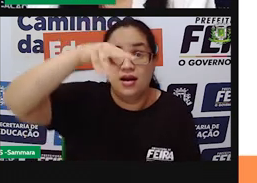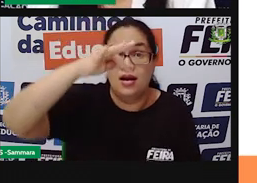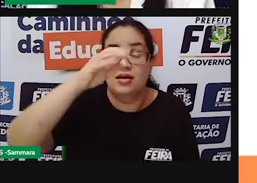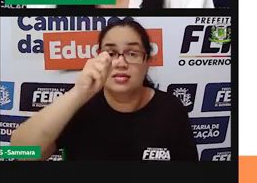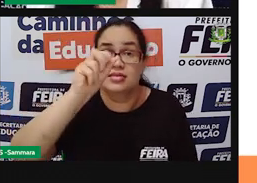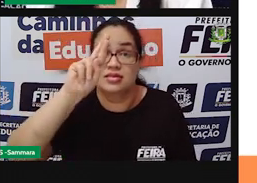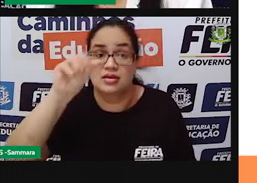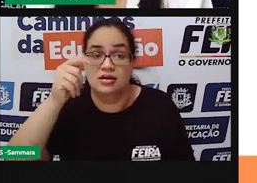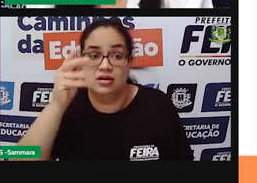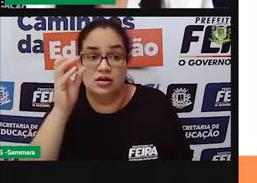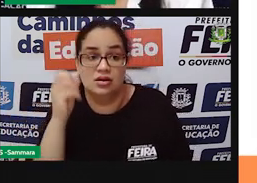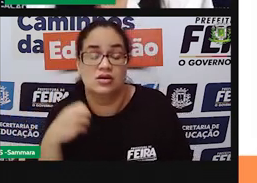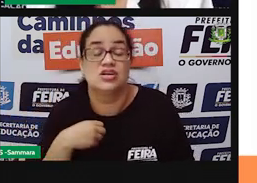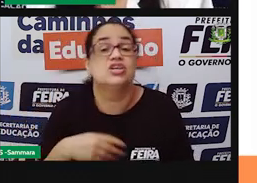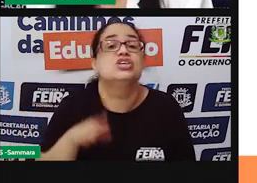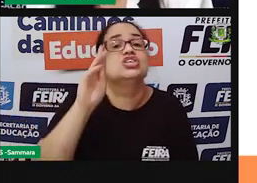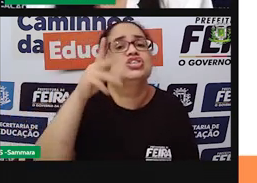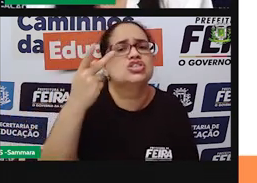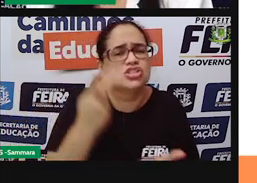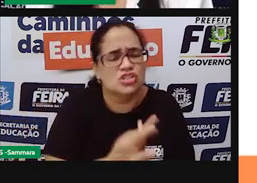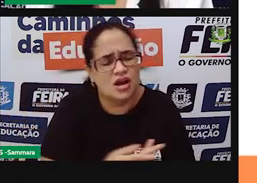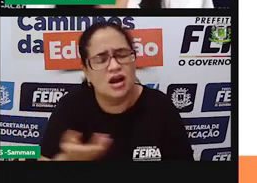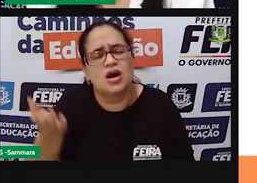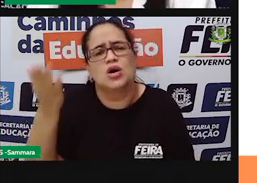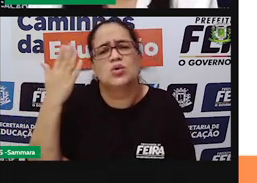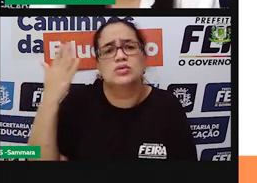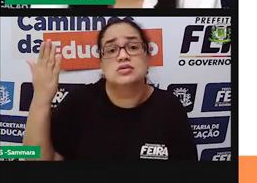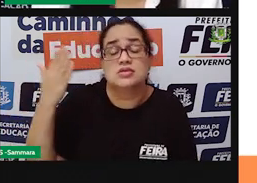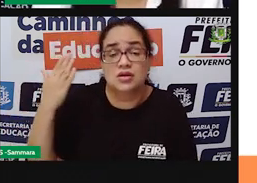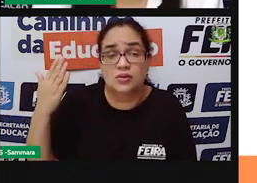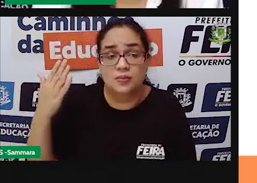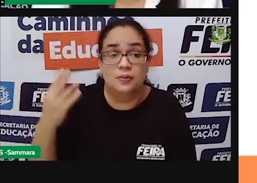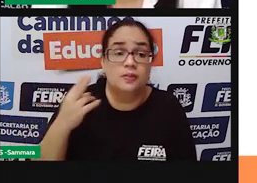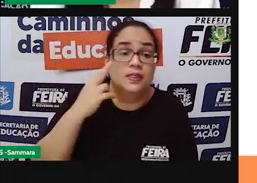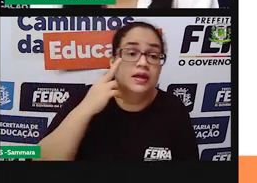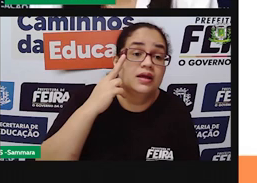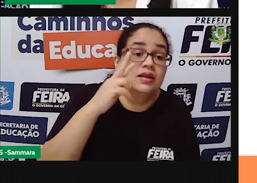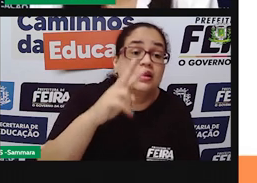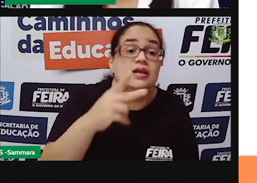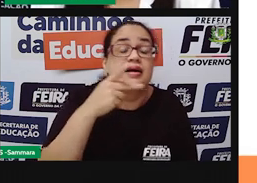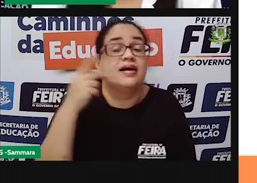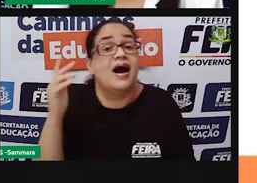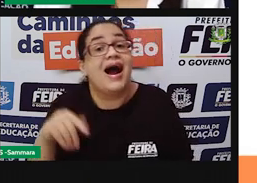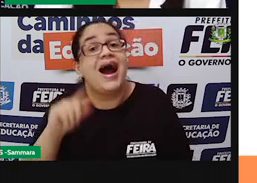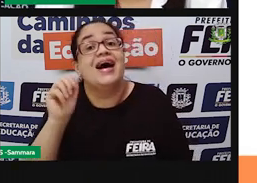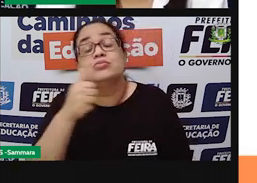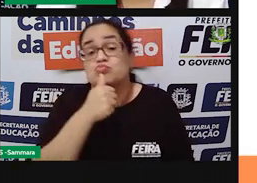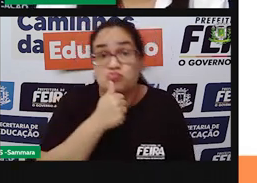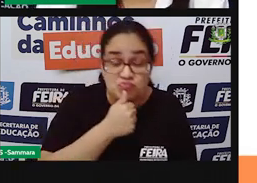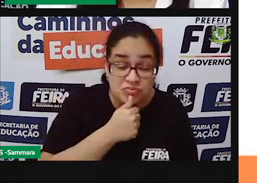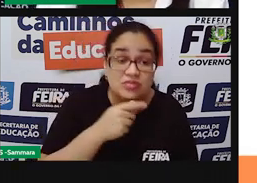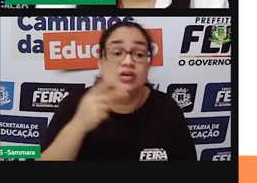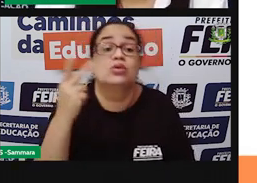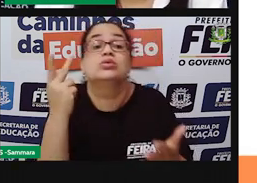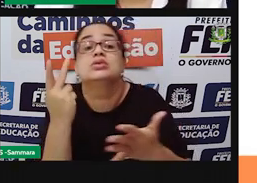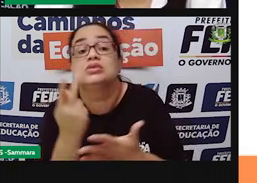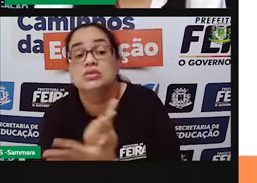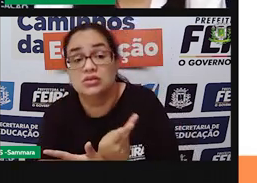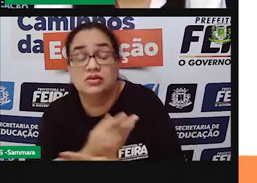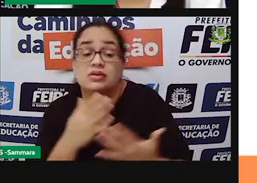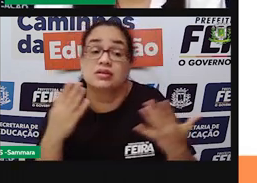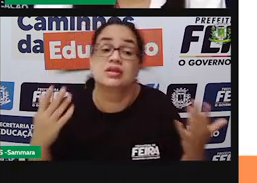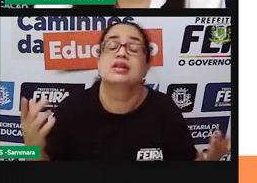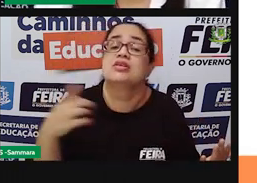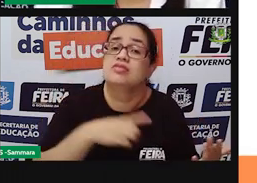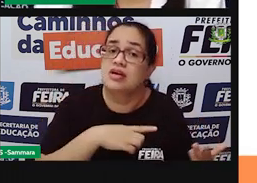se referir a algo que já aconteceu, ou se a gente quer se referir a algo que ainda vai acontecer, vai